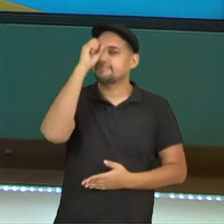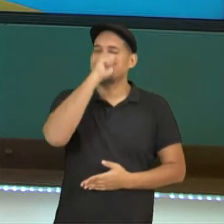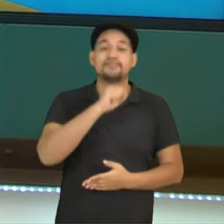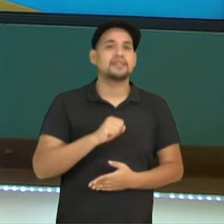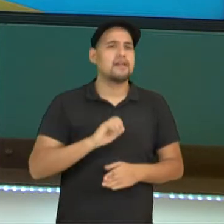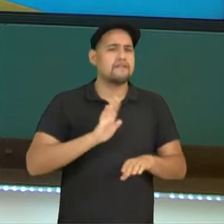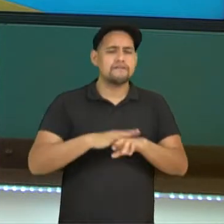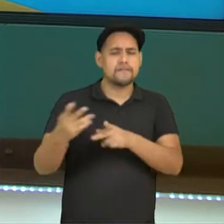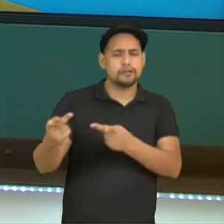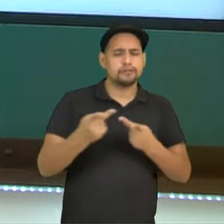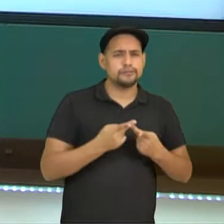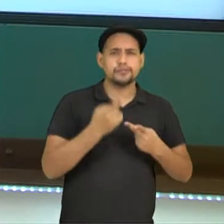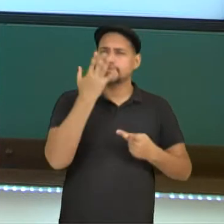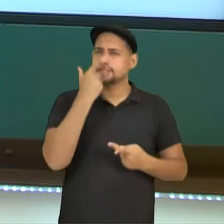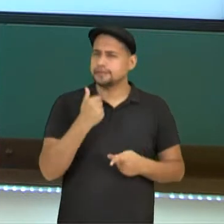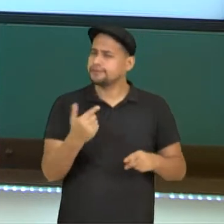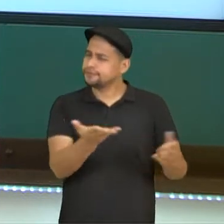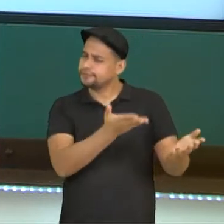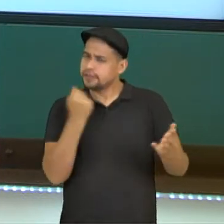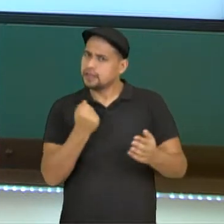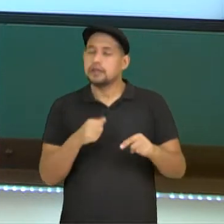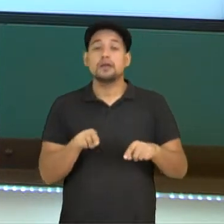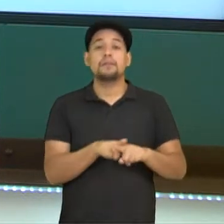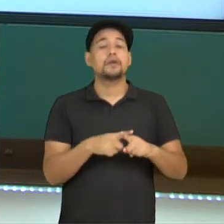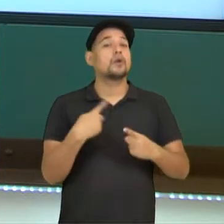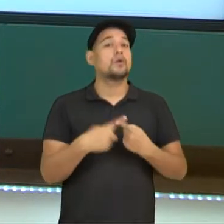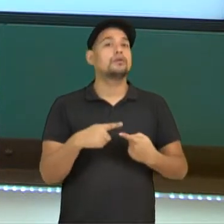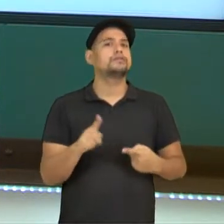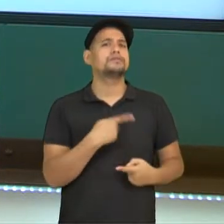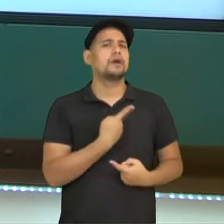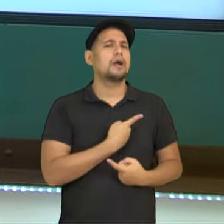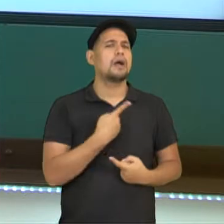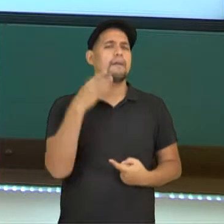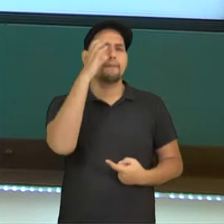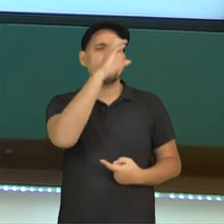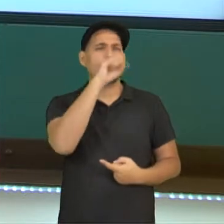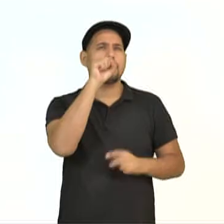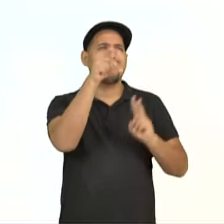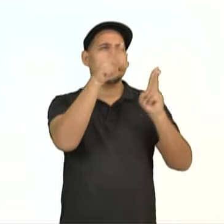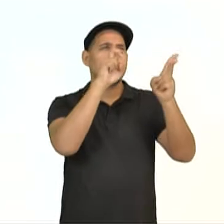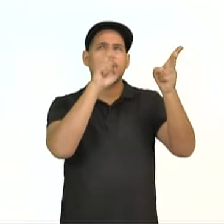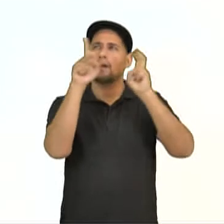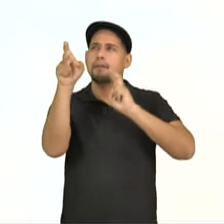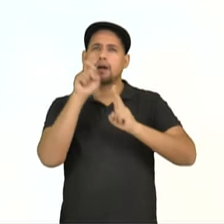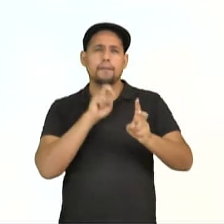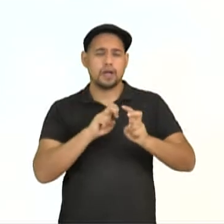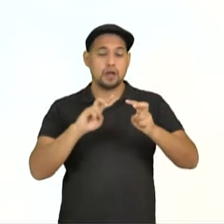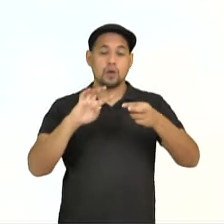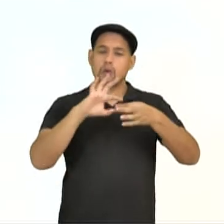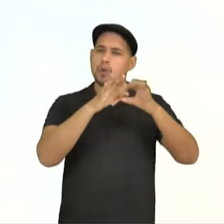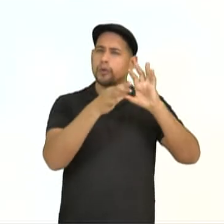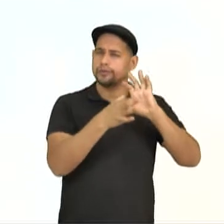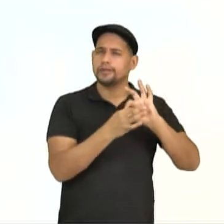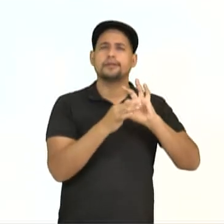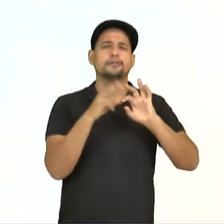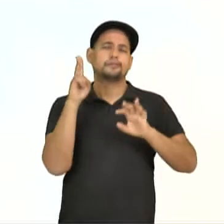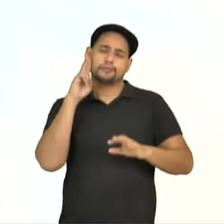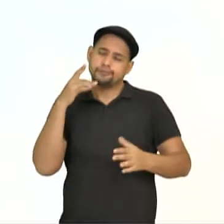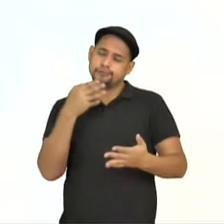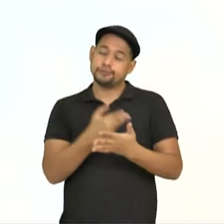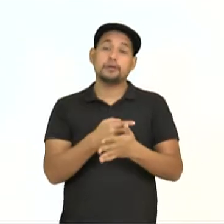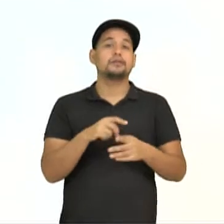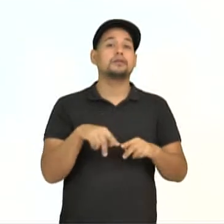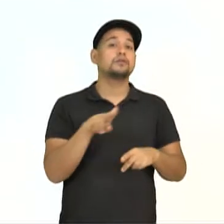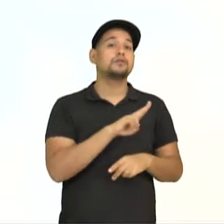Então vem com a gente, criança, porque hoje nós vamos aprender para identificar o contexto histórico